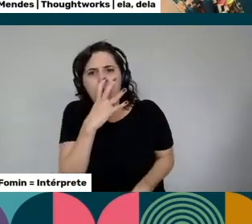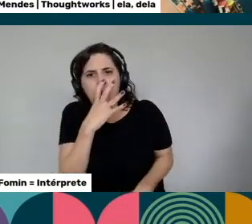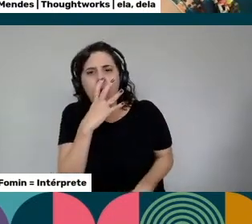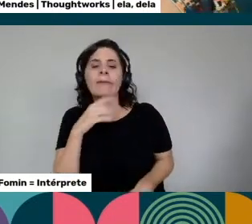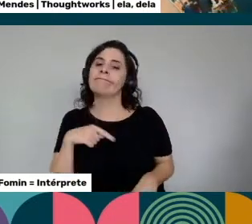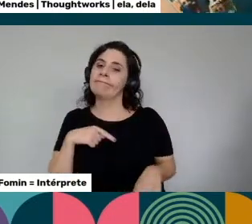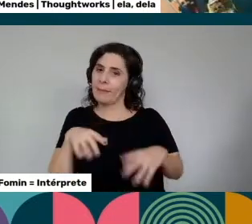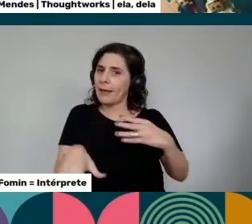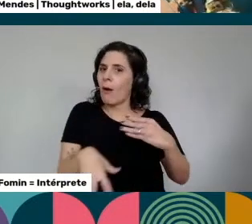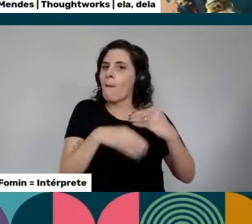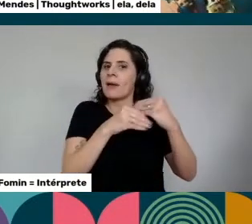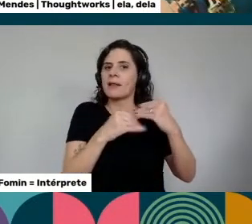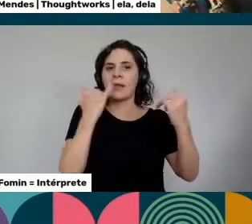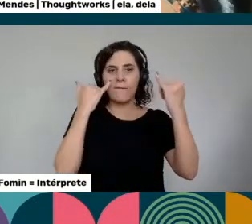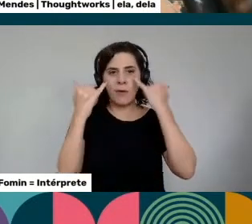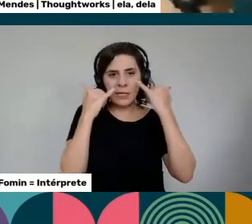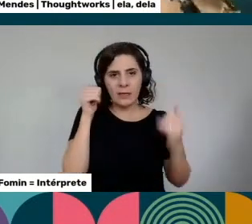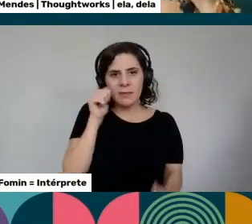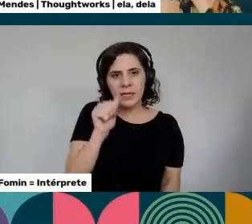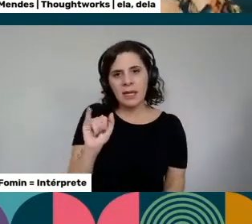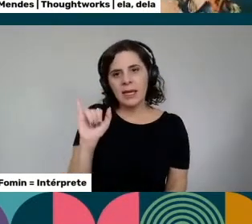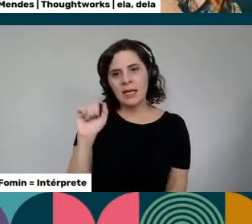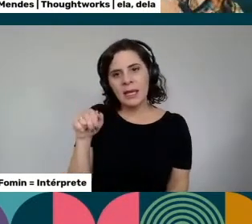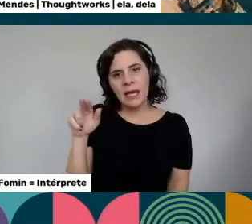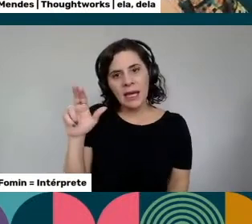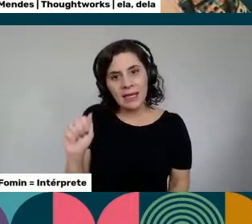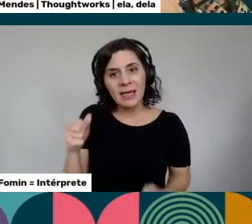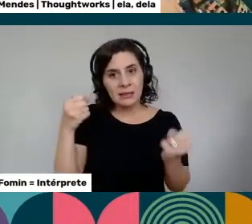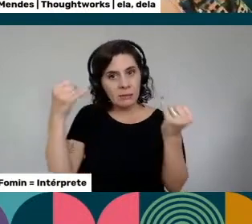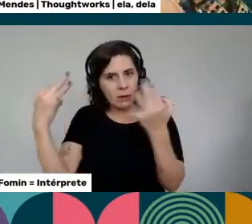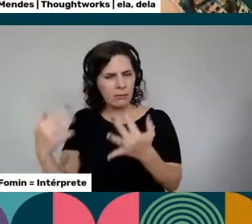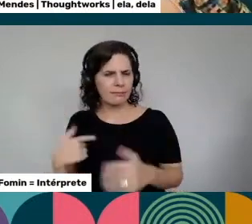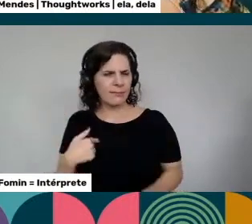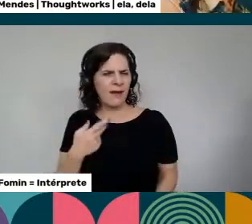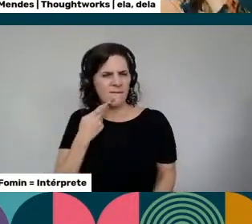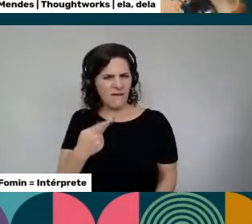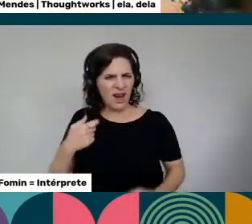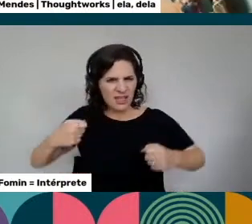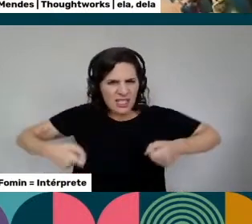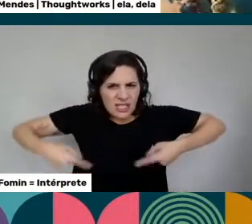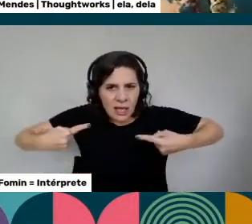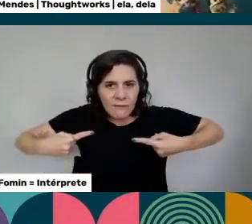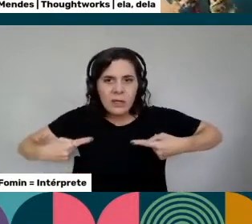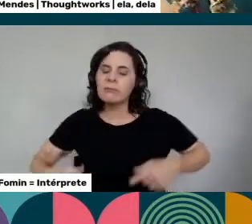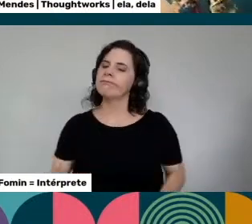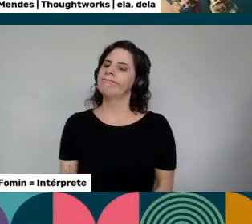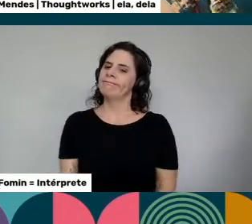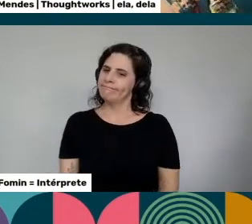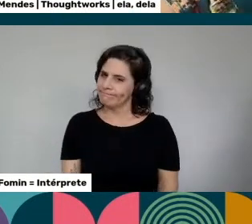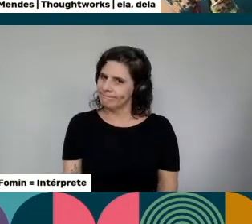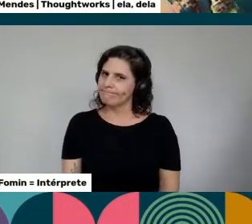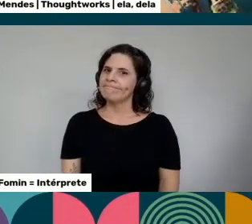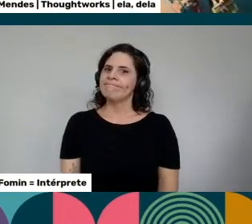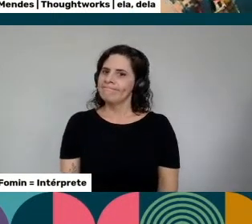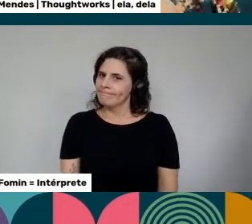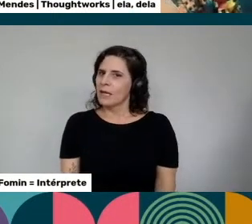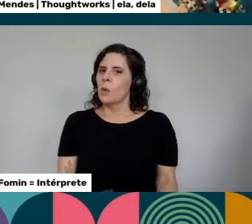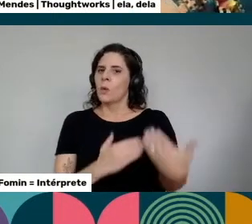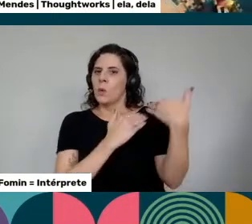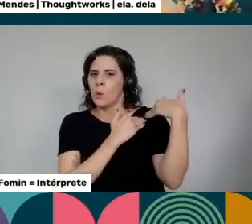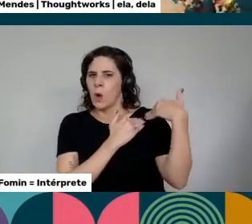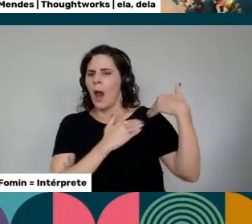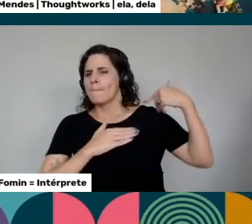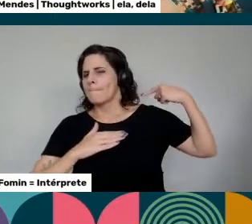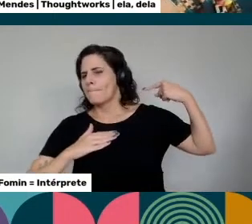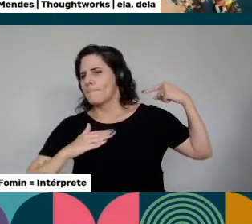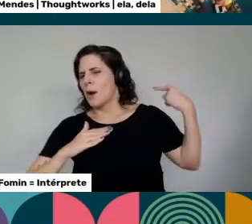Ana trouxe. Quando a gente fala de desafio, a gente tem uma missão que ela é muito profunda e longa ainda, né?